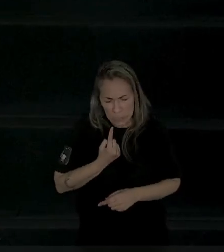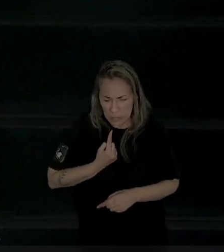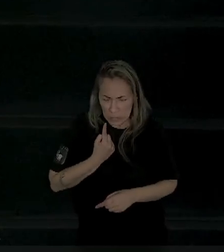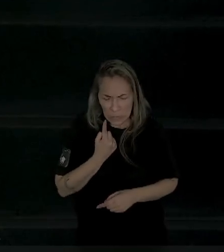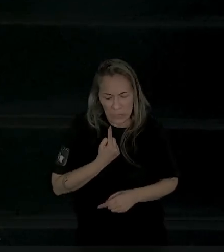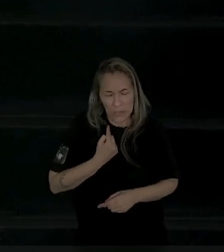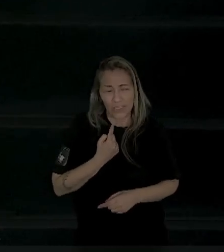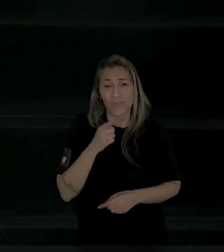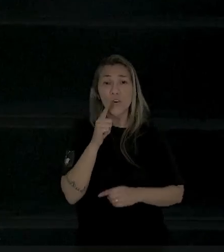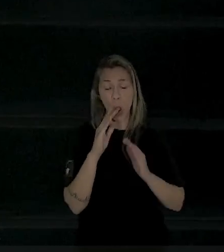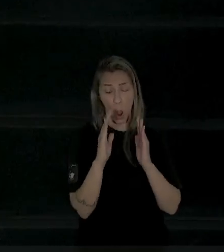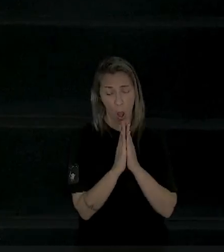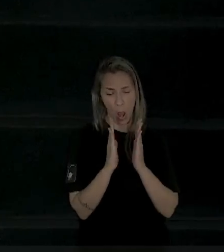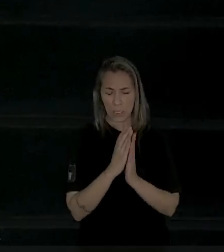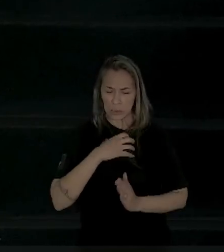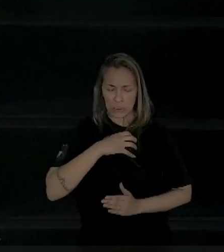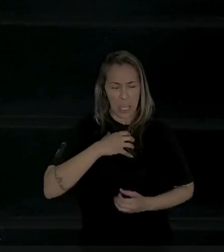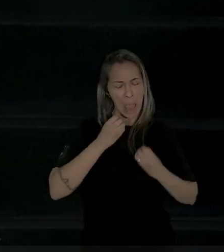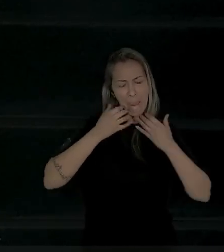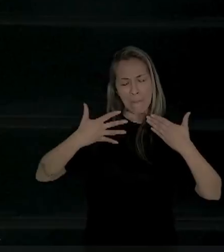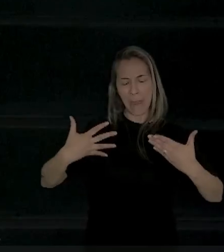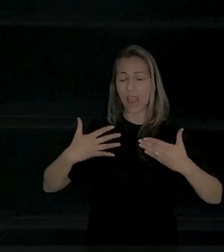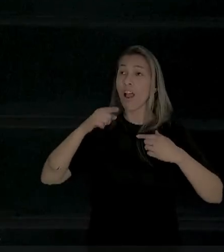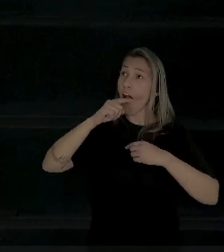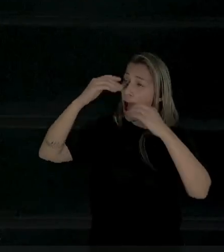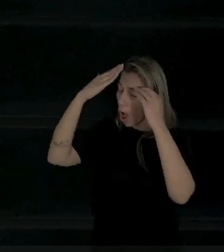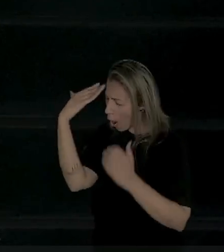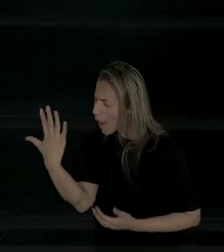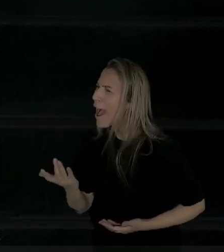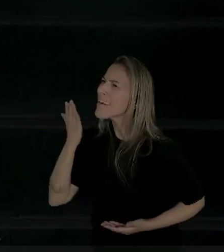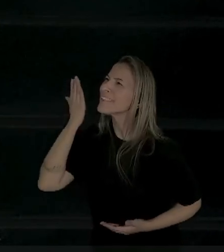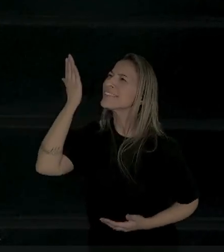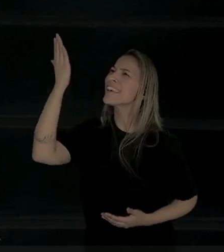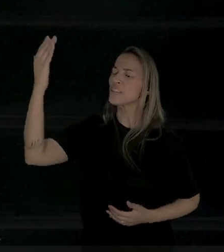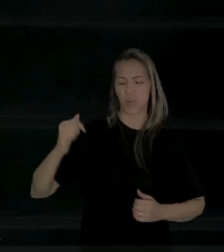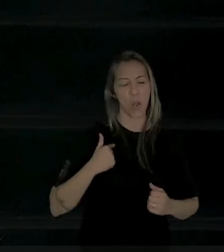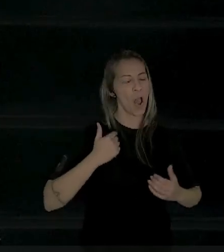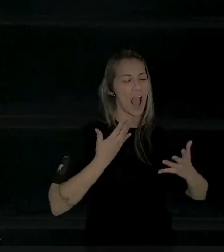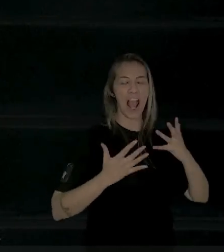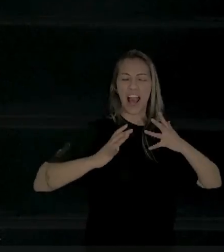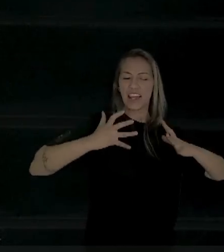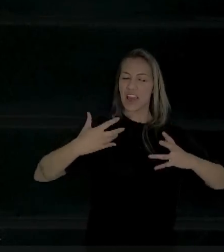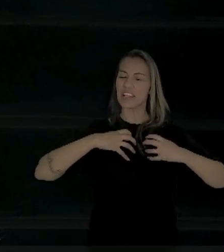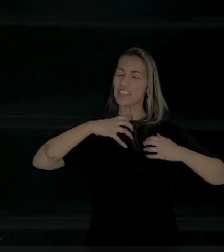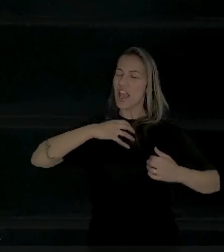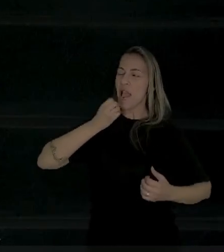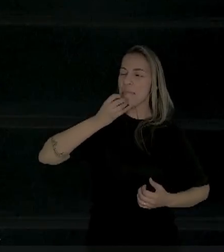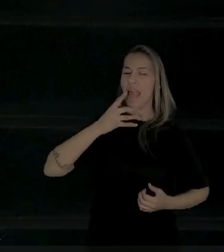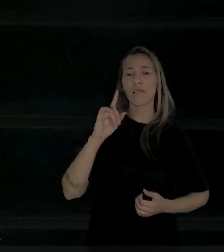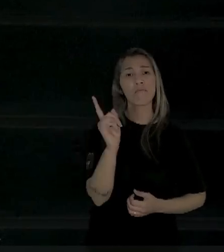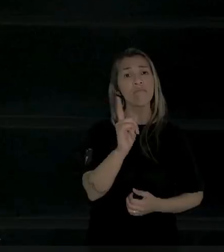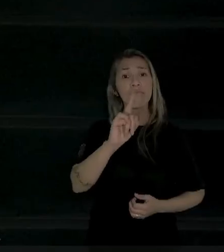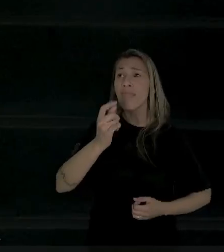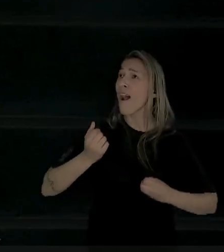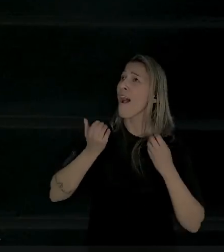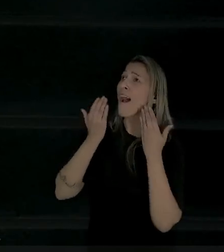para honrá-lo, que você não canta porque você gosta, você canta para honrá-lo, que você não serve porque você quer uma chance de